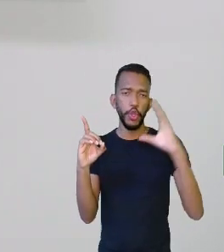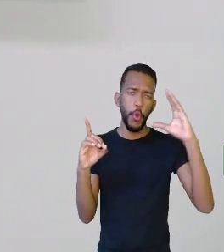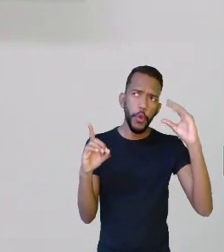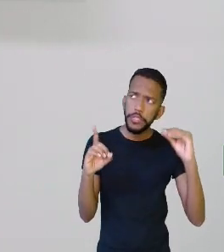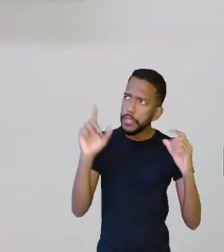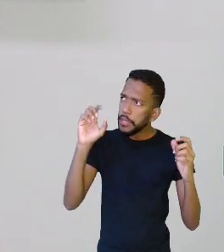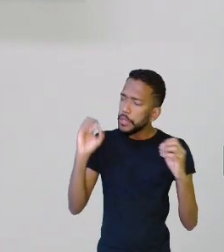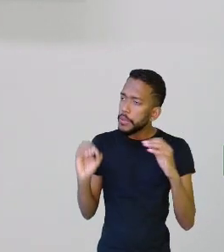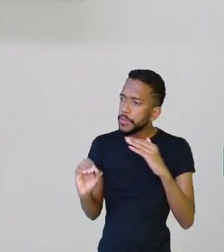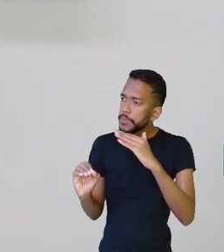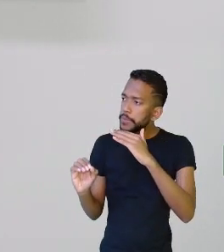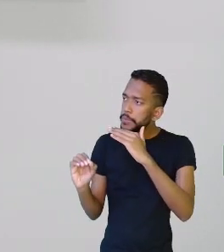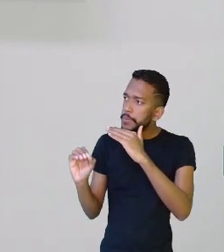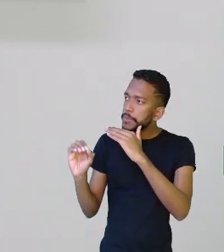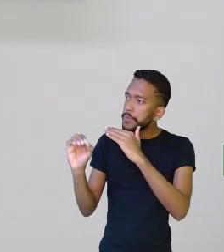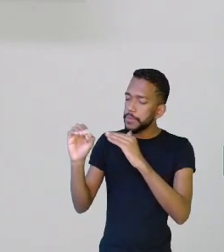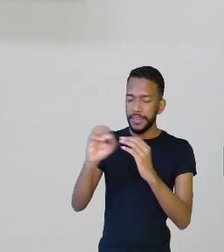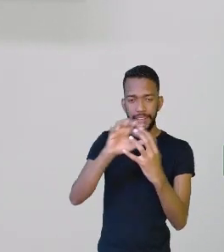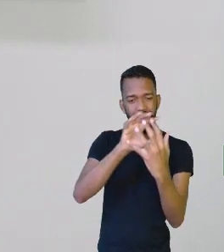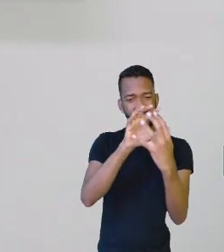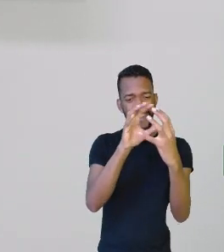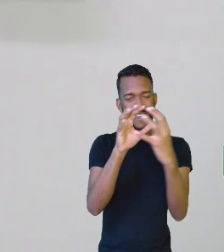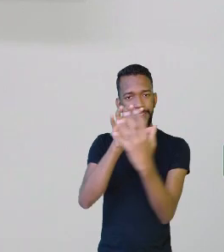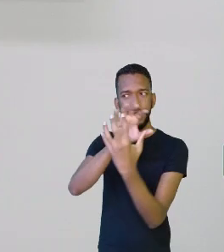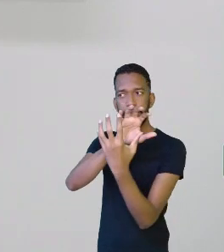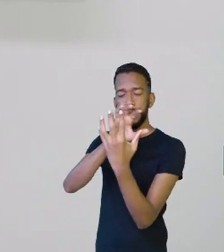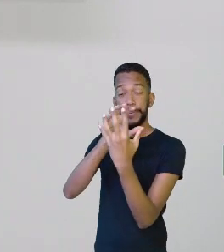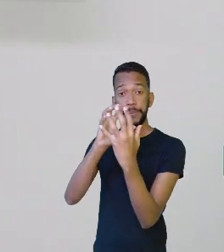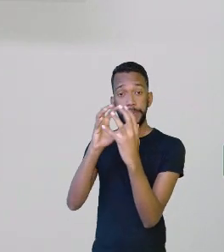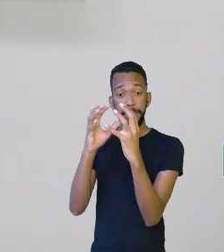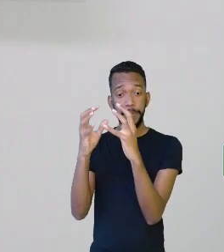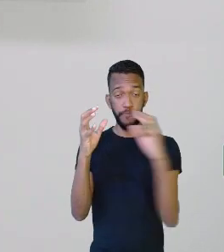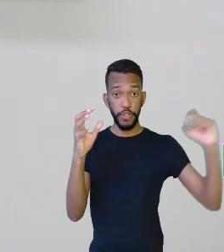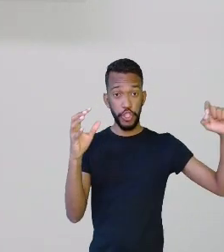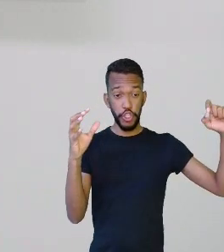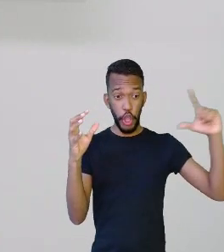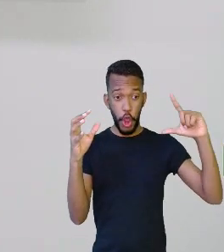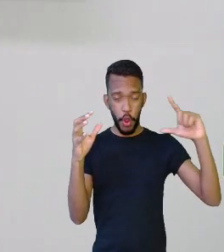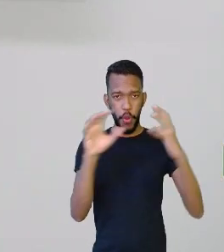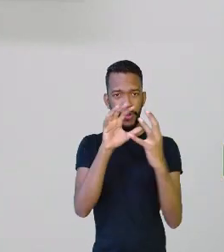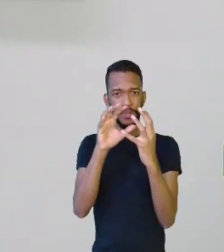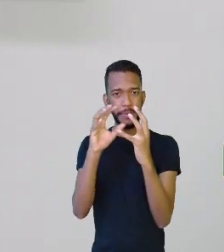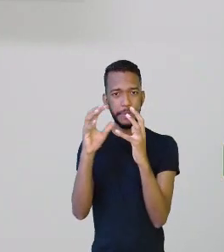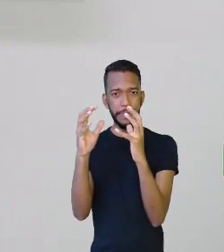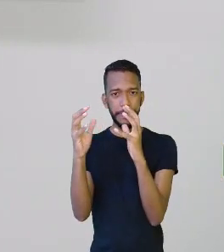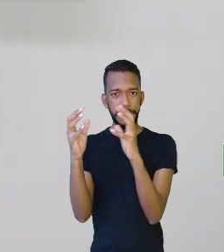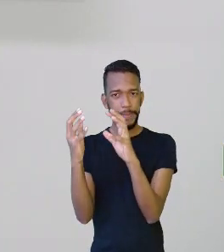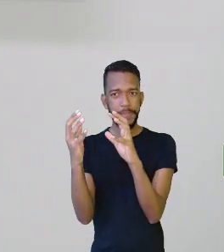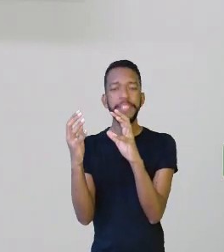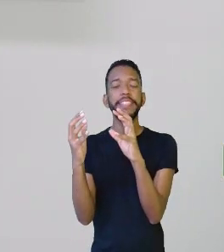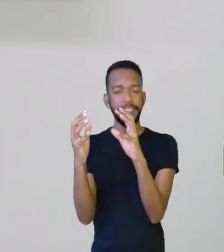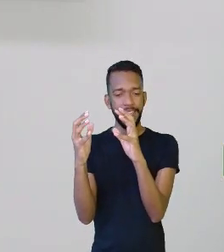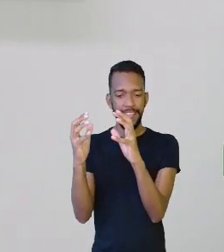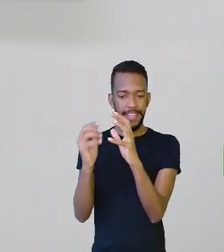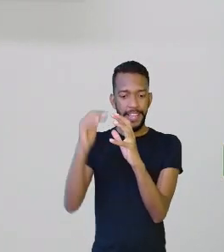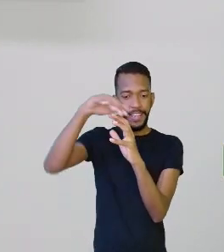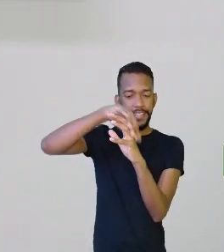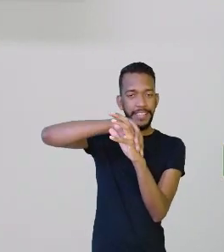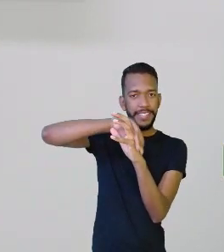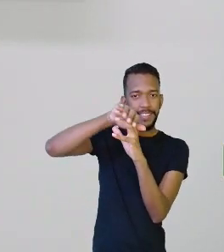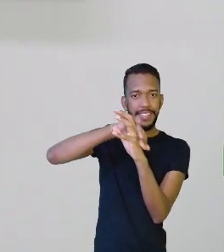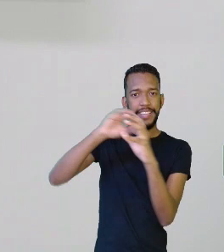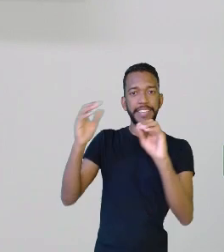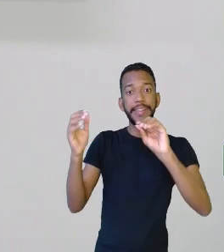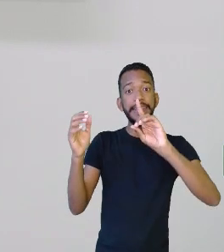Enquanto um lado do planeta o Sol está iluminando, a gente pode entender que é dia. O outro